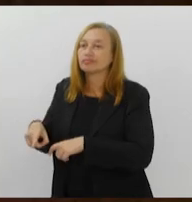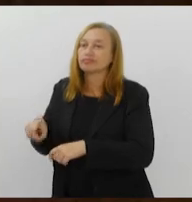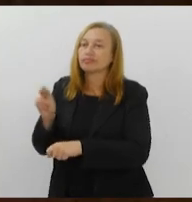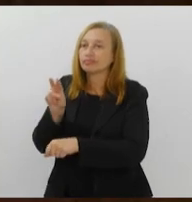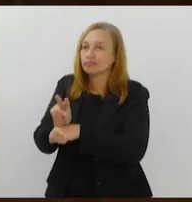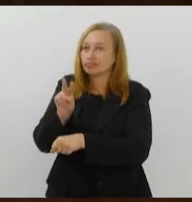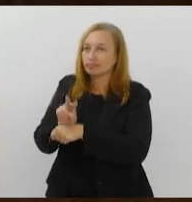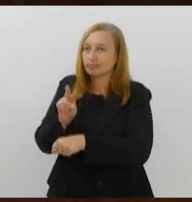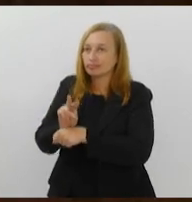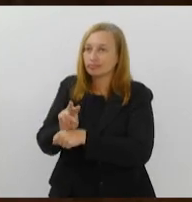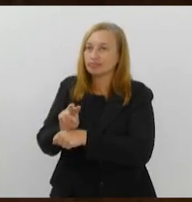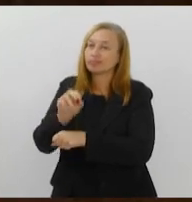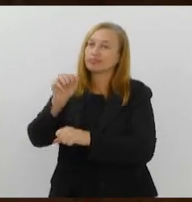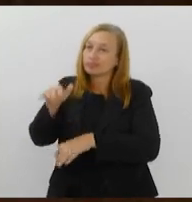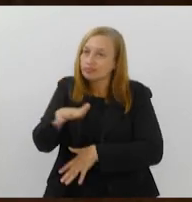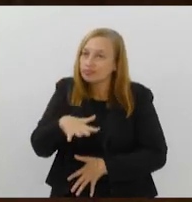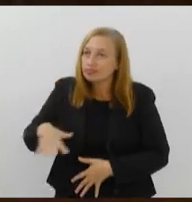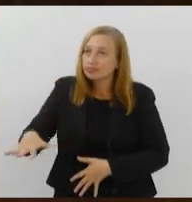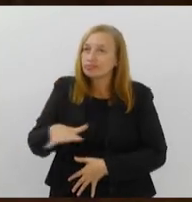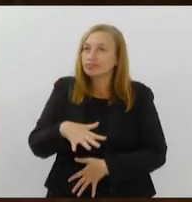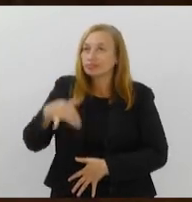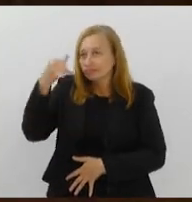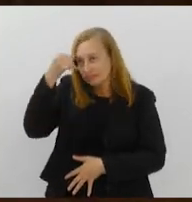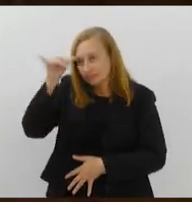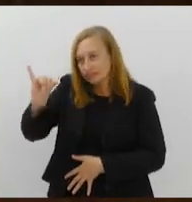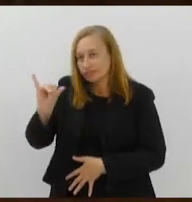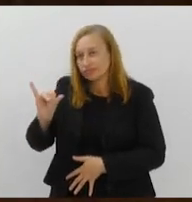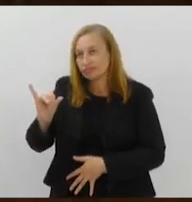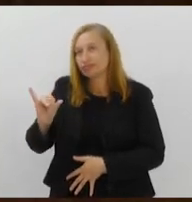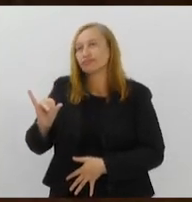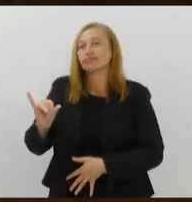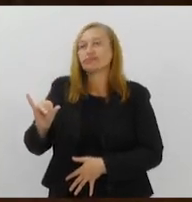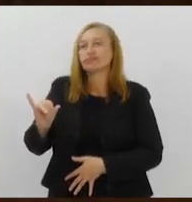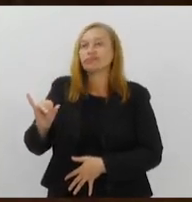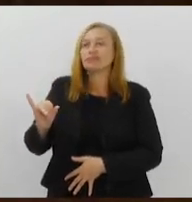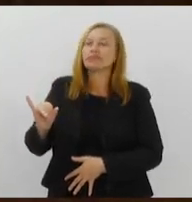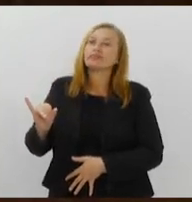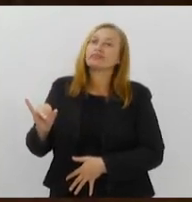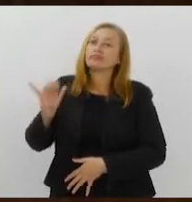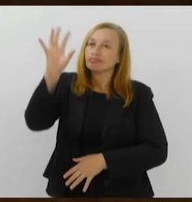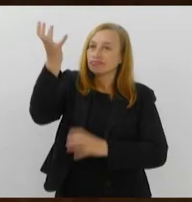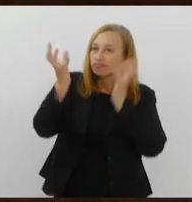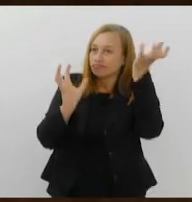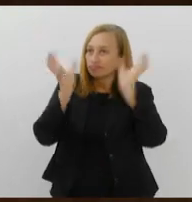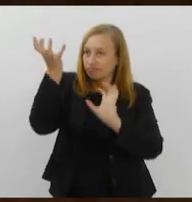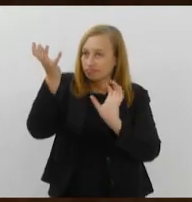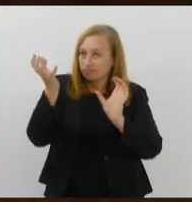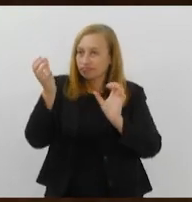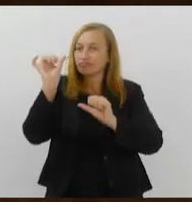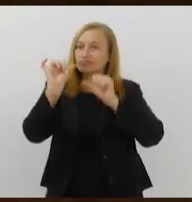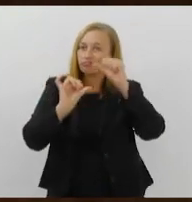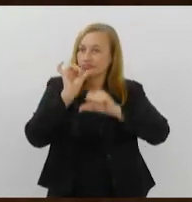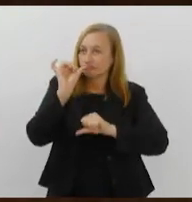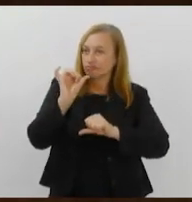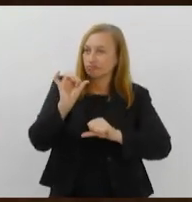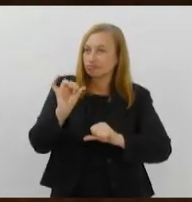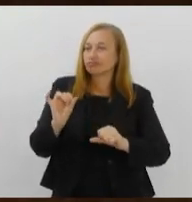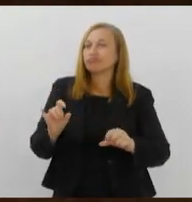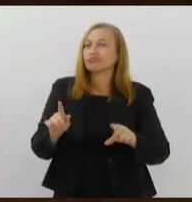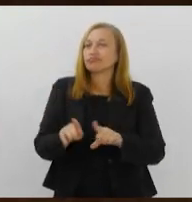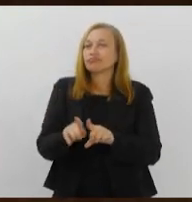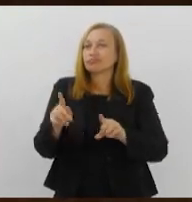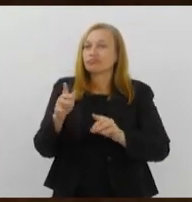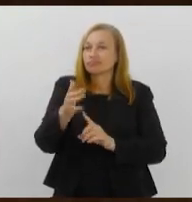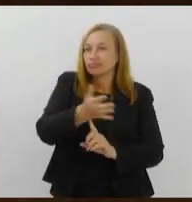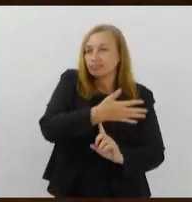preservação das áreas, para que nós evitemos eventos climáticos extremos, para que nós, obviamente, possamos, a partir da tecnologia